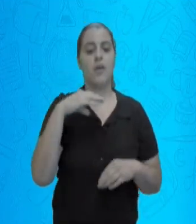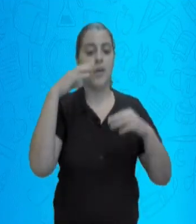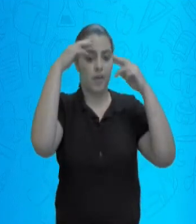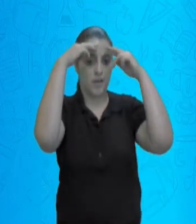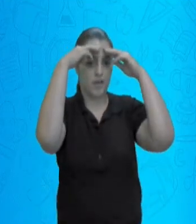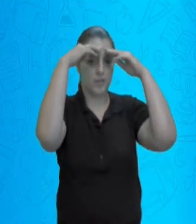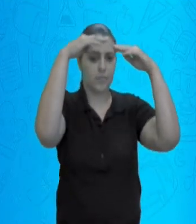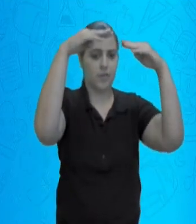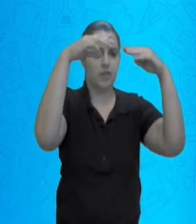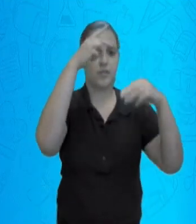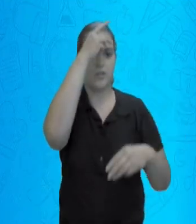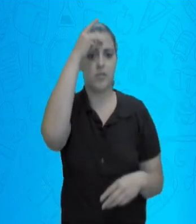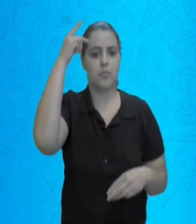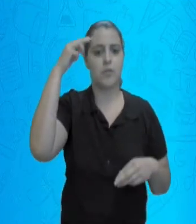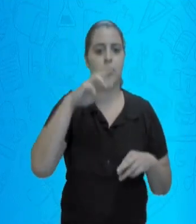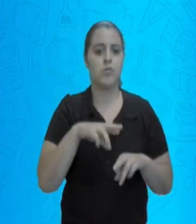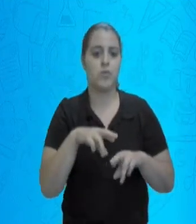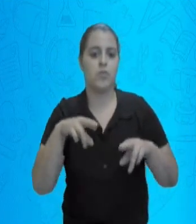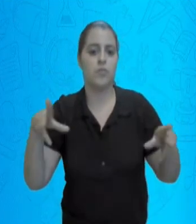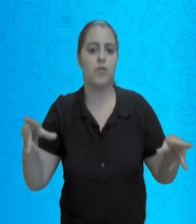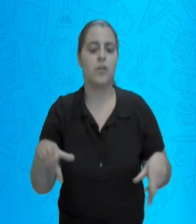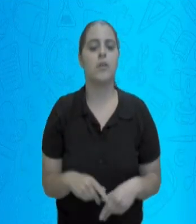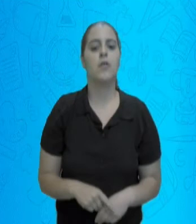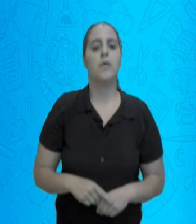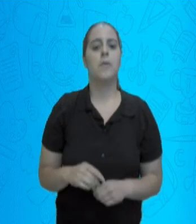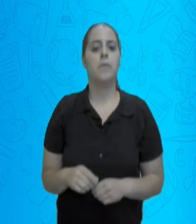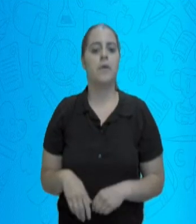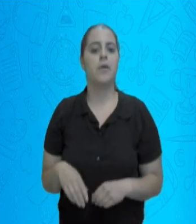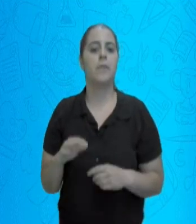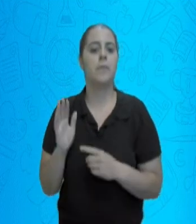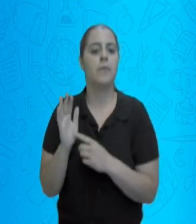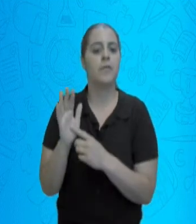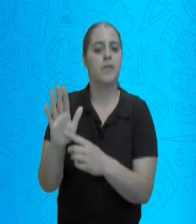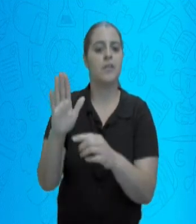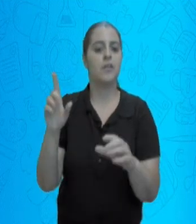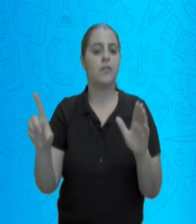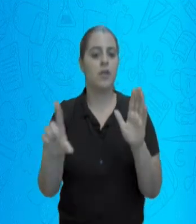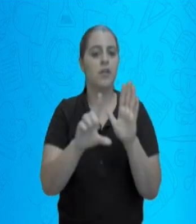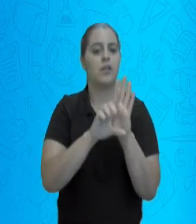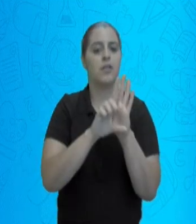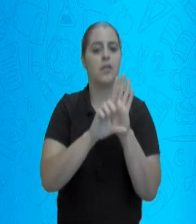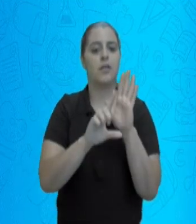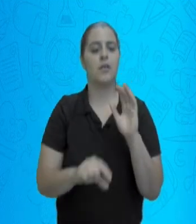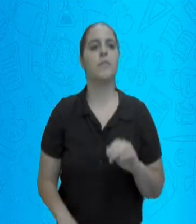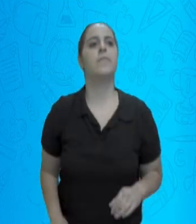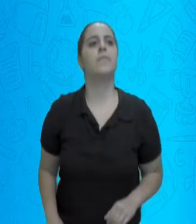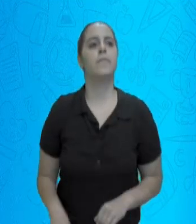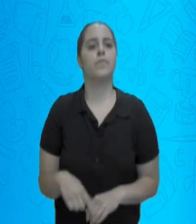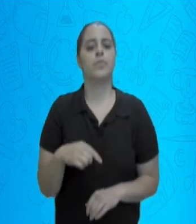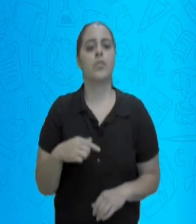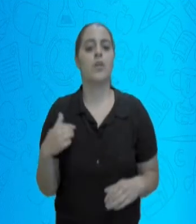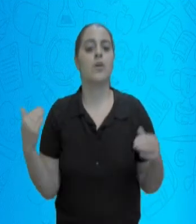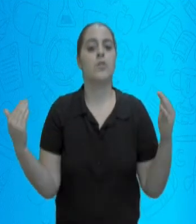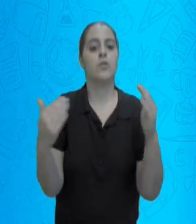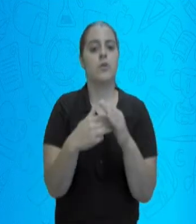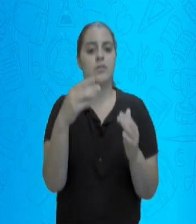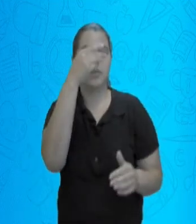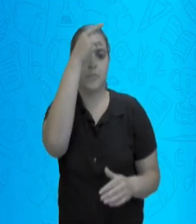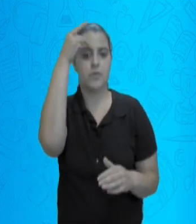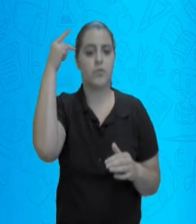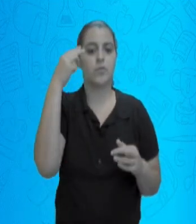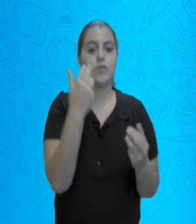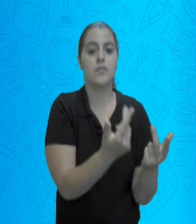as diferenças. Porque perante a lei, olha lá, perante a lei, todas as pessoas